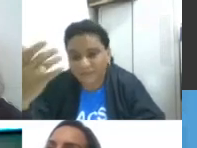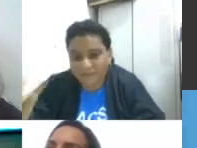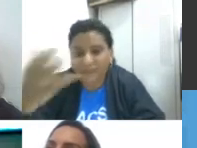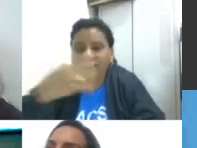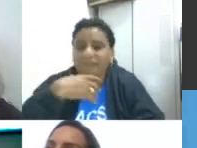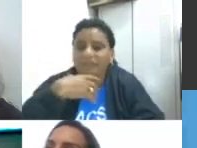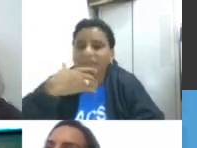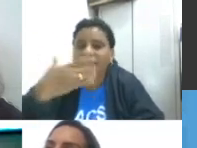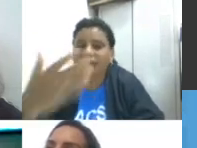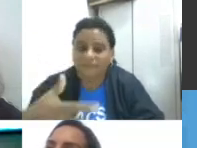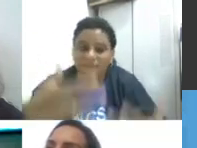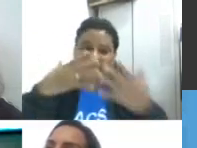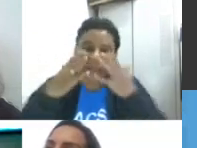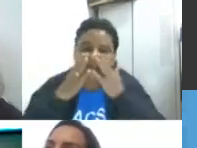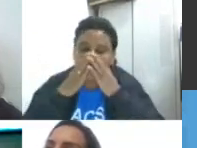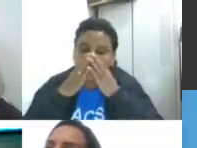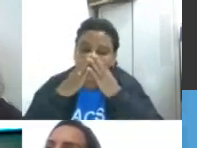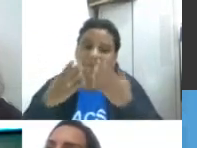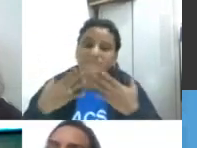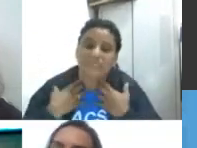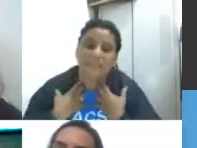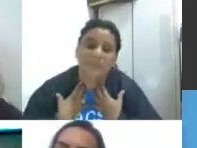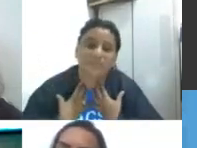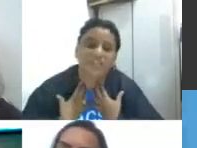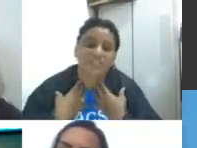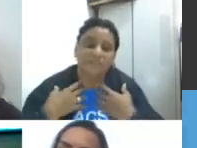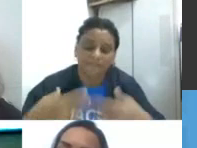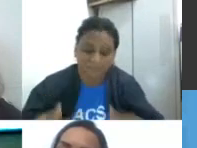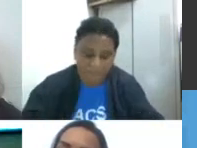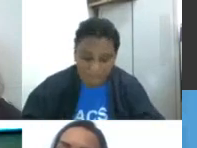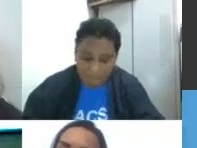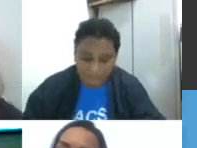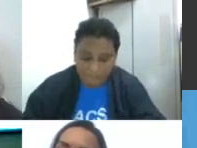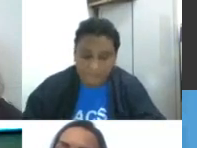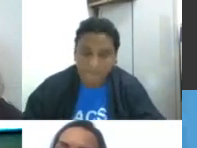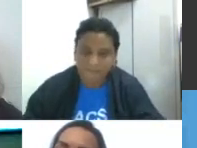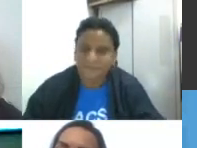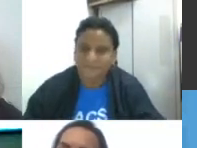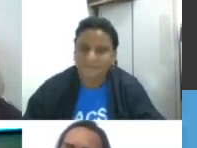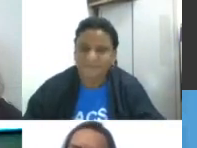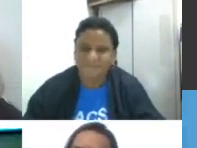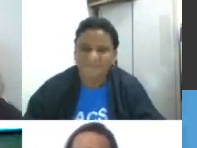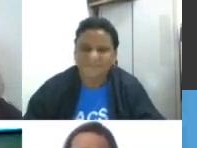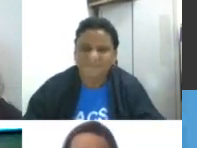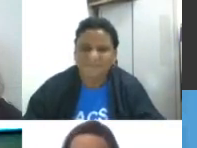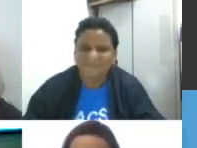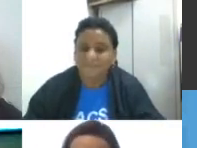tiver né você de certa forma você está protegido o Verônica